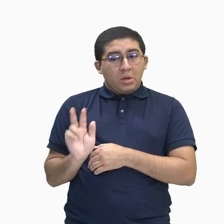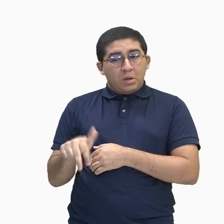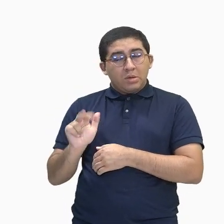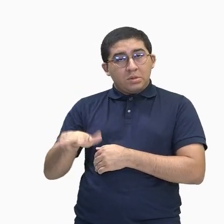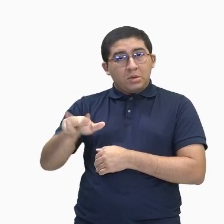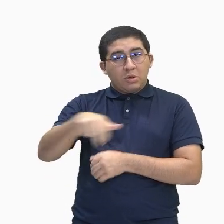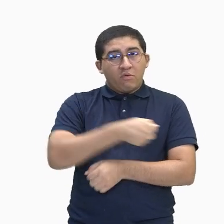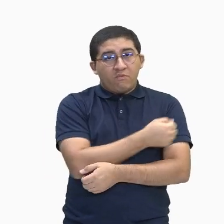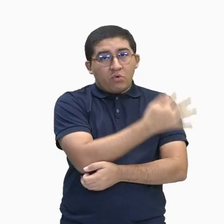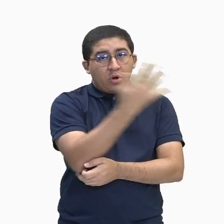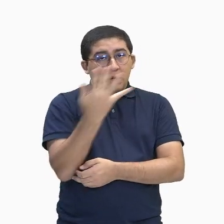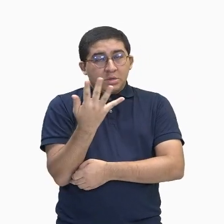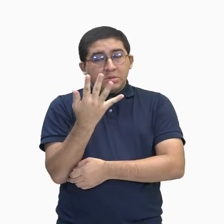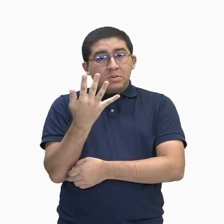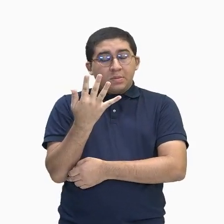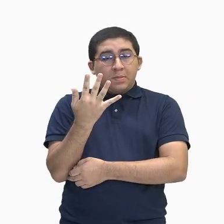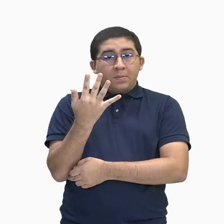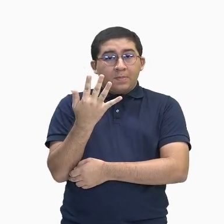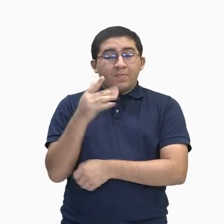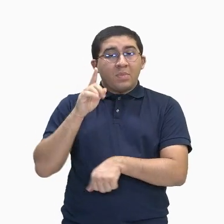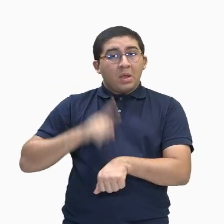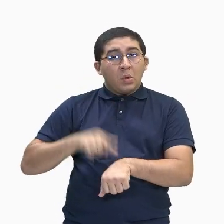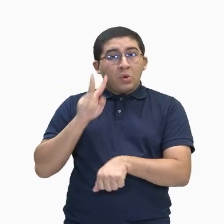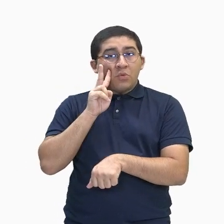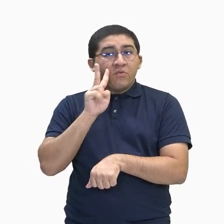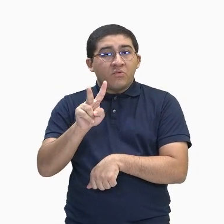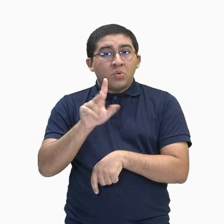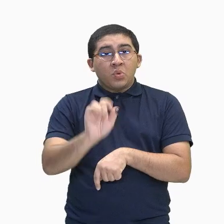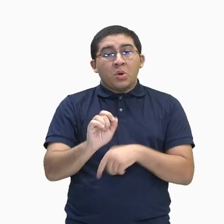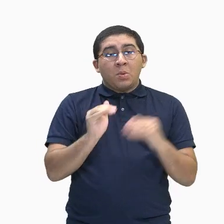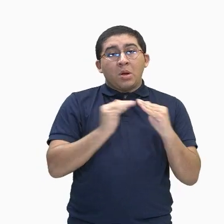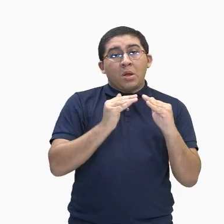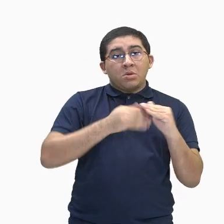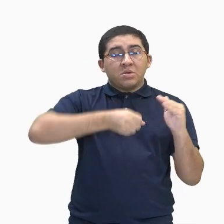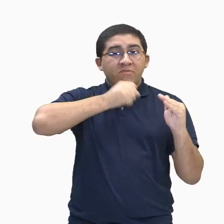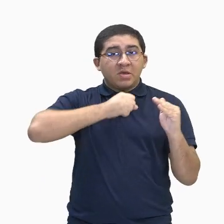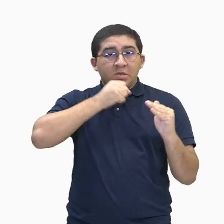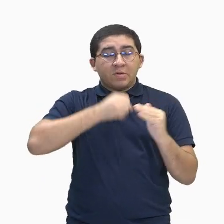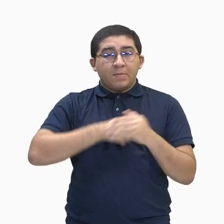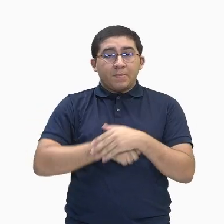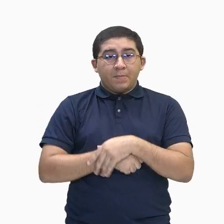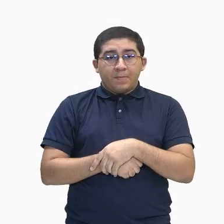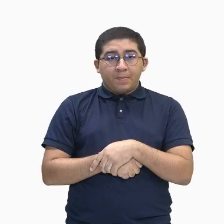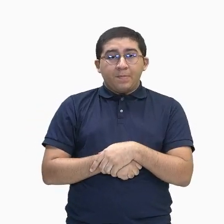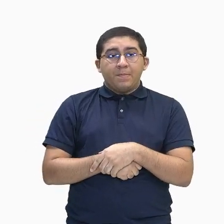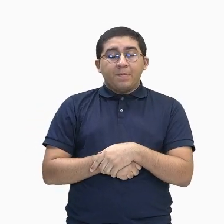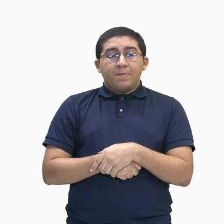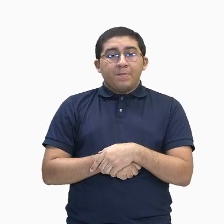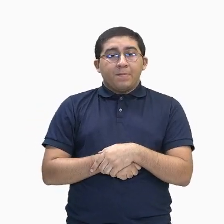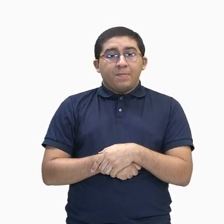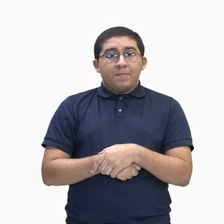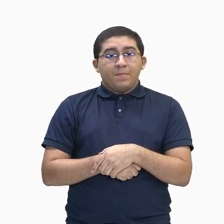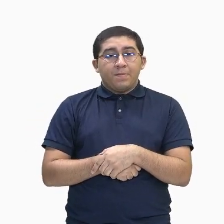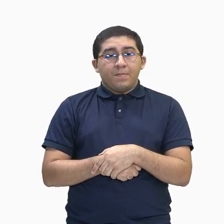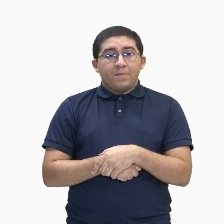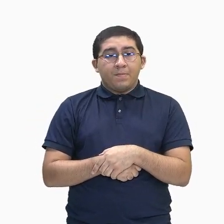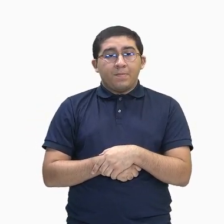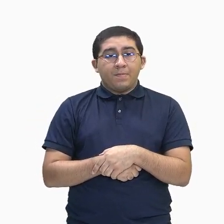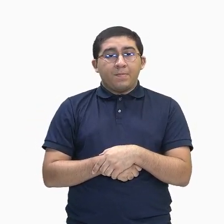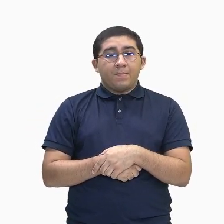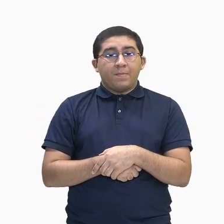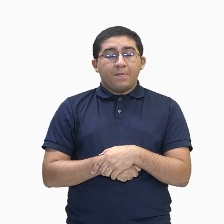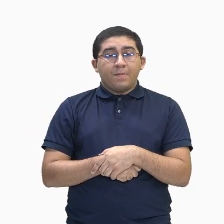floresta quando they saw an old house, quando eles viram uma casa velha,